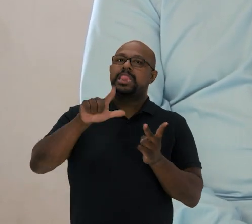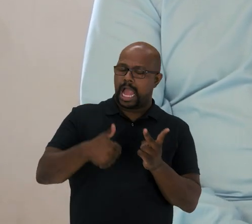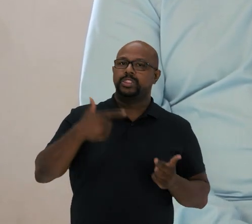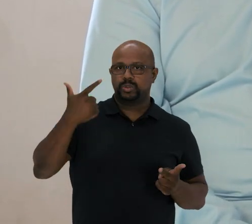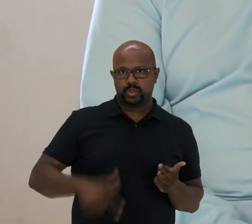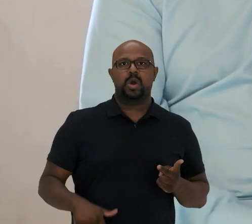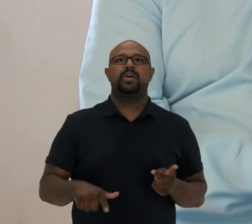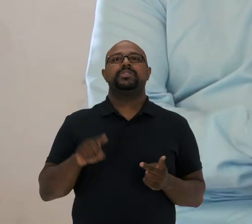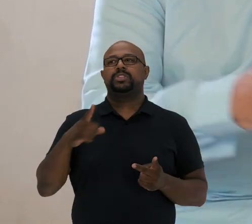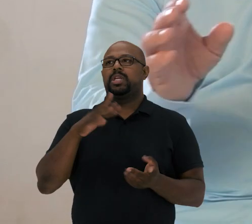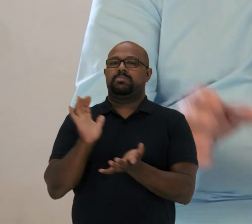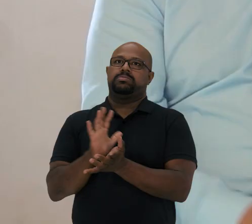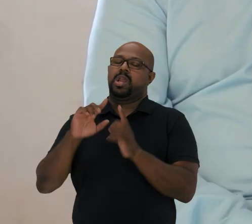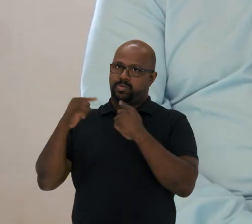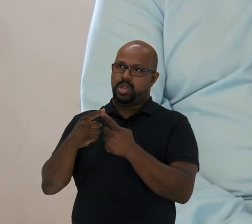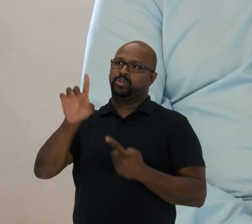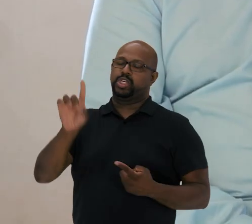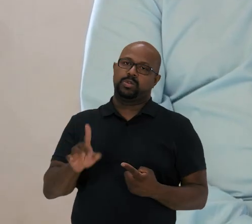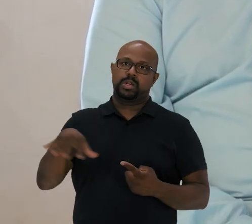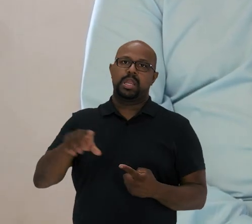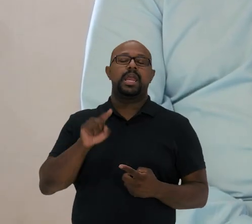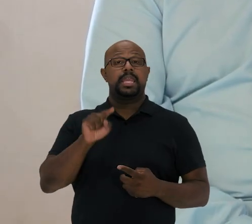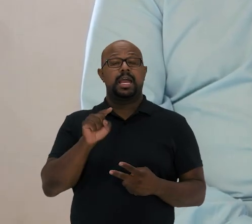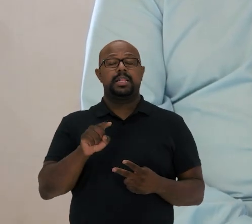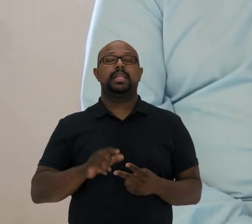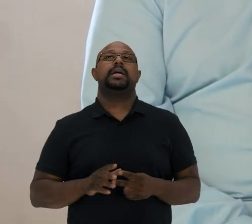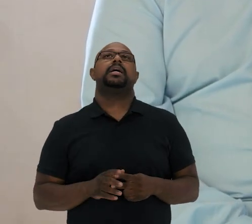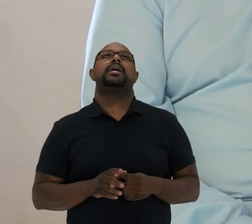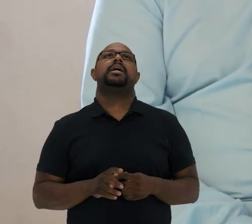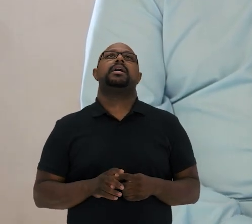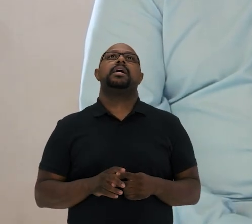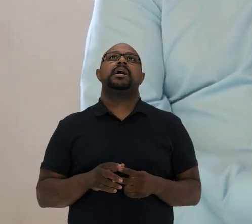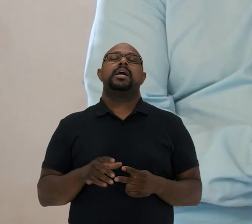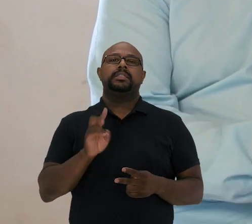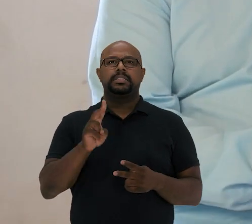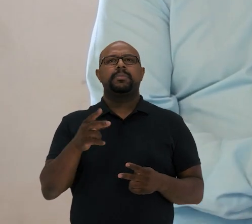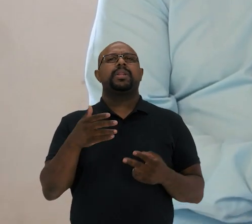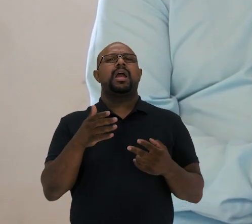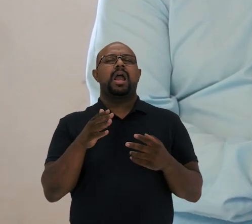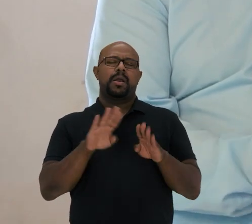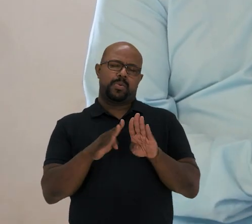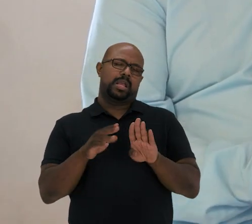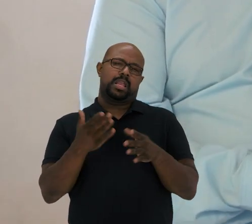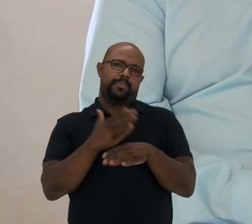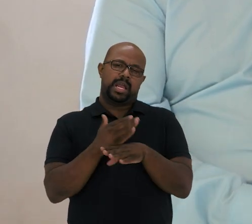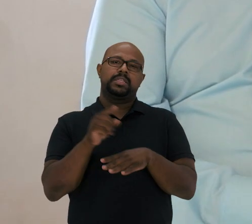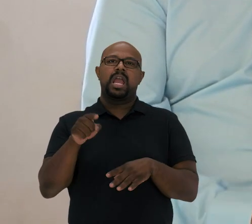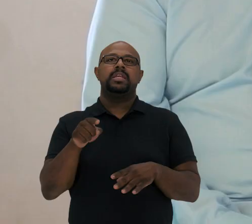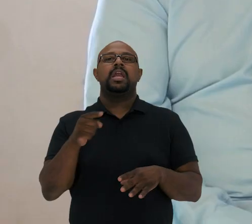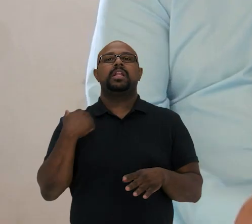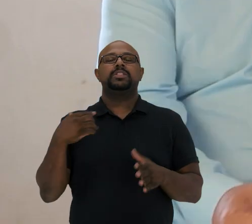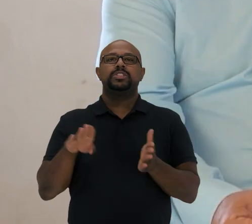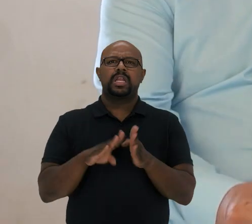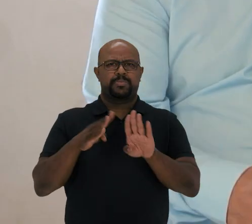ele chegou tarde de novo, porque ele tinha diretorias, né? E ela E antes sempre a porta aberta, vamos dizer assim. E